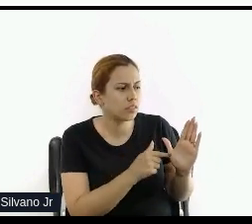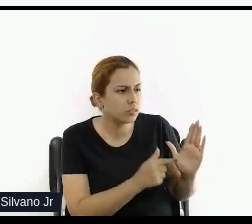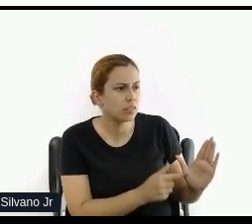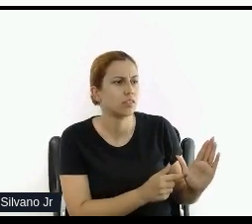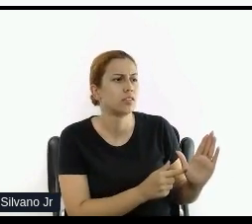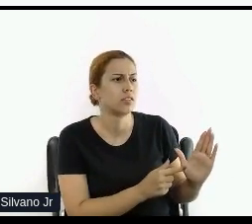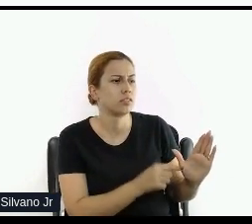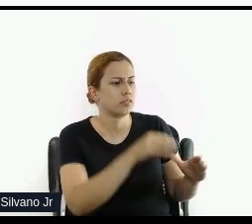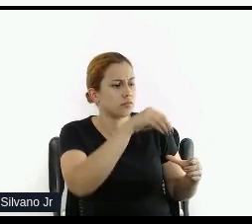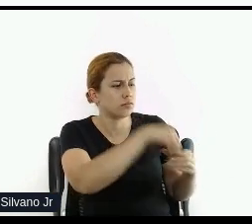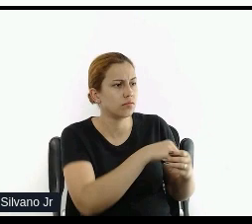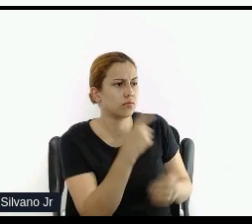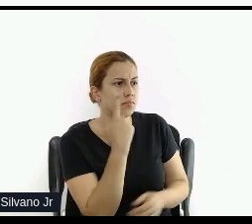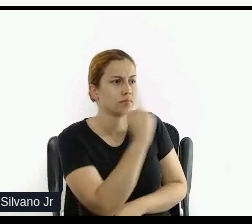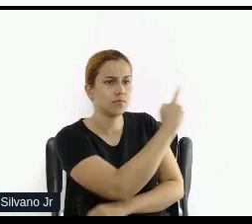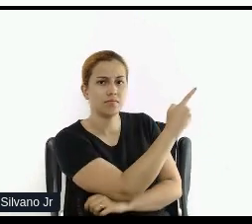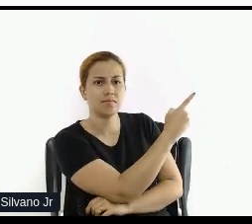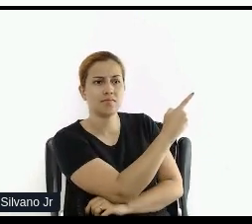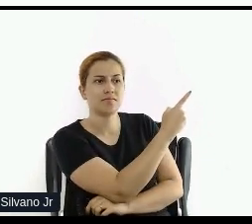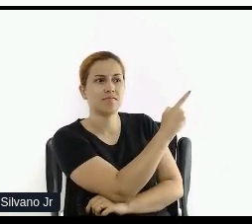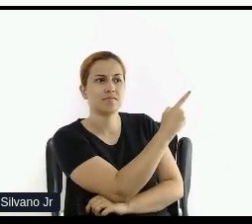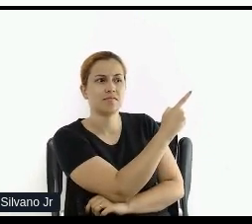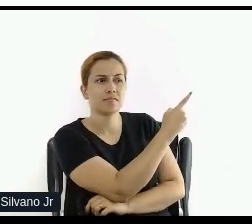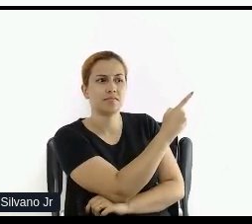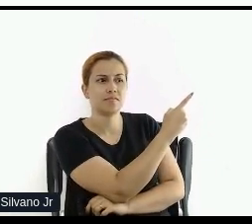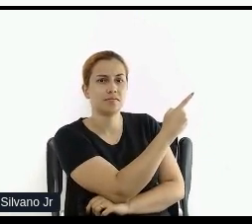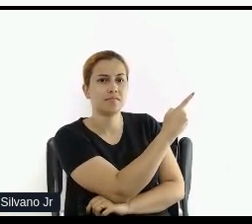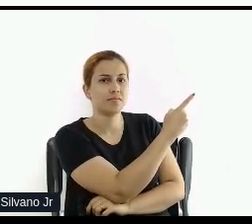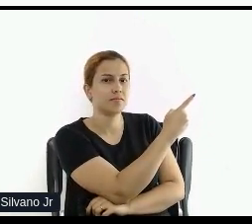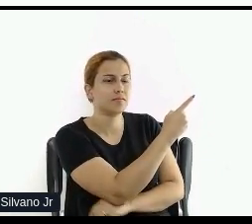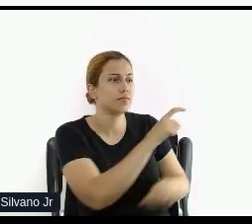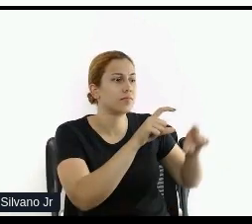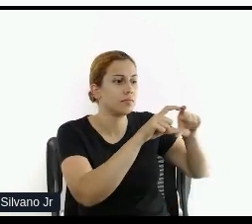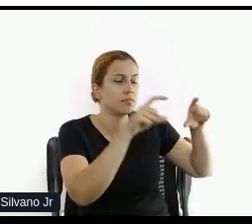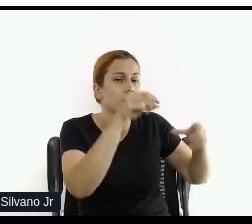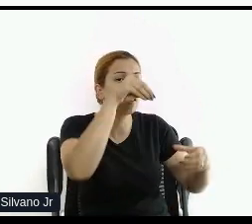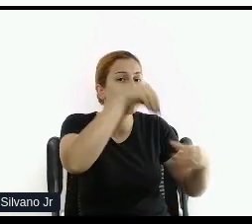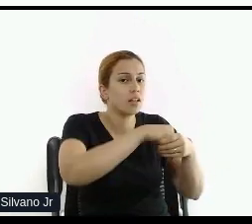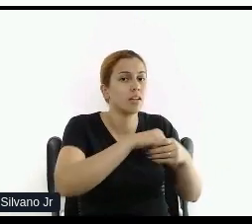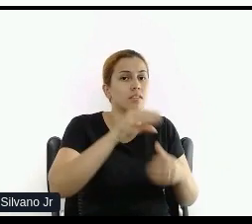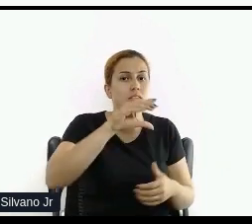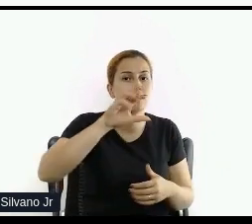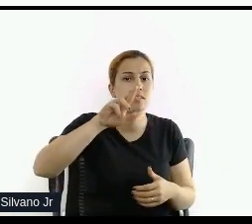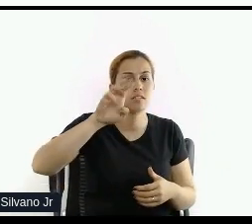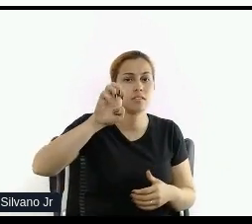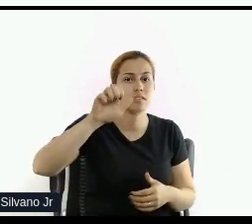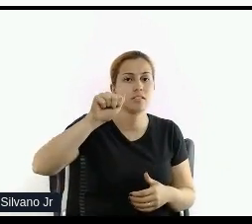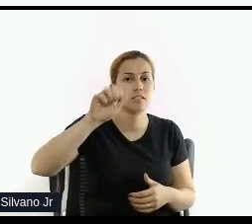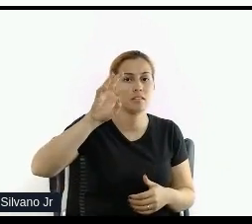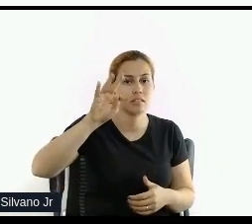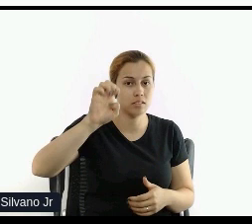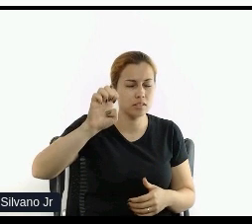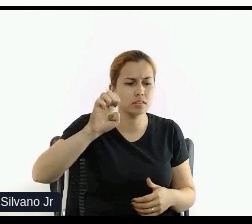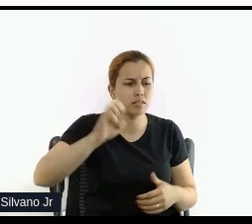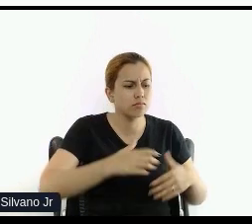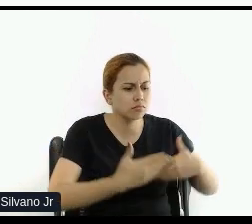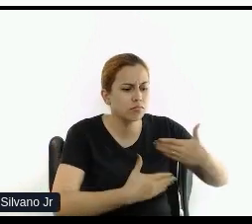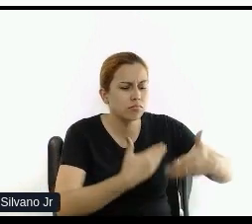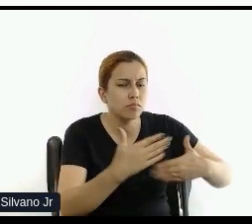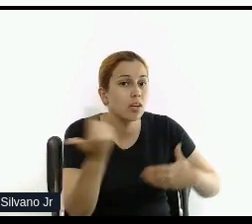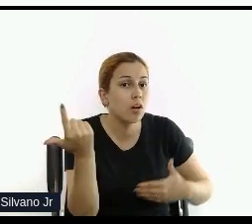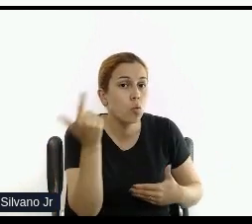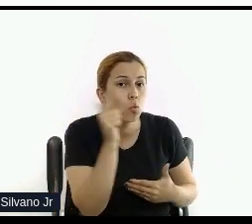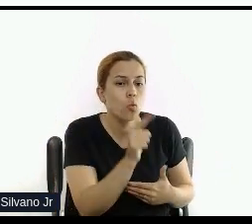Completion Create, né? E dentro do Create, a gente sempre vai passar parâmetros específicos para a gente conseguir